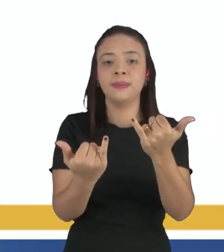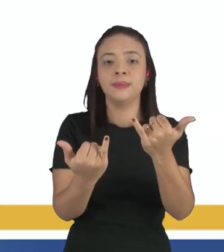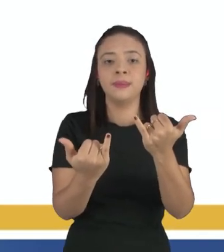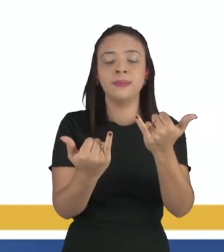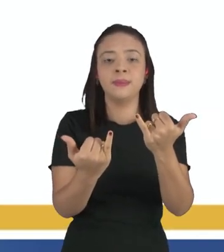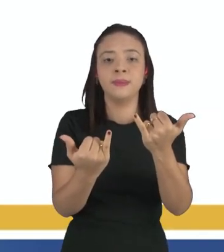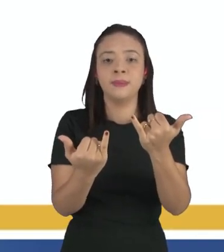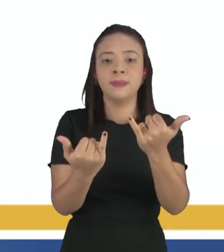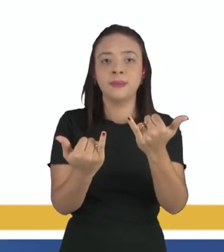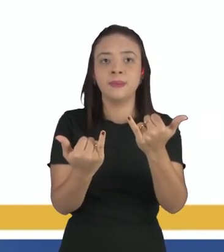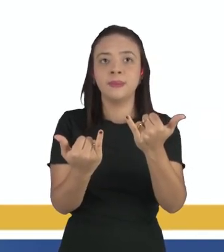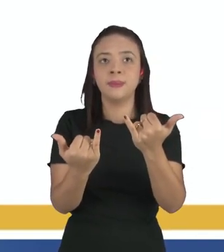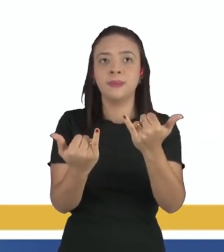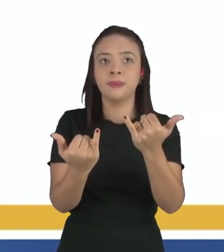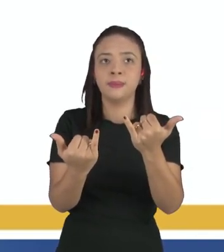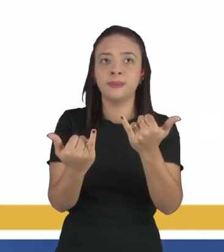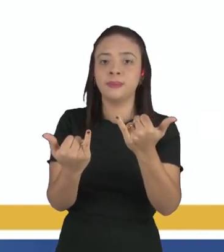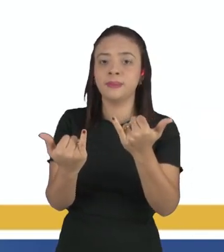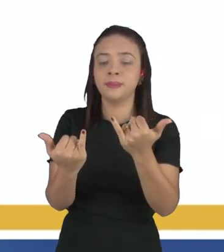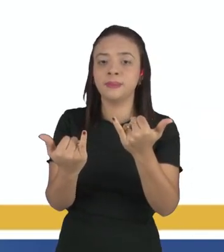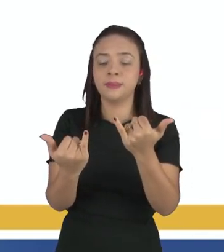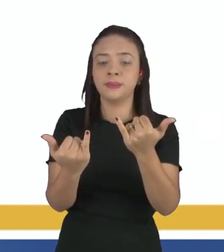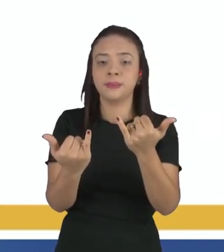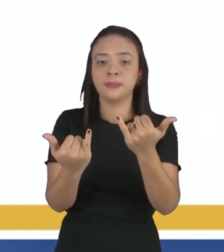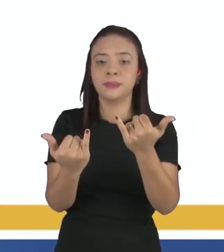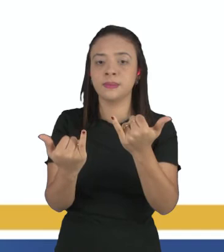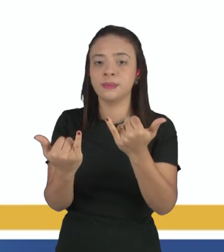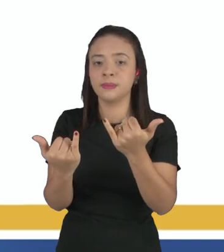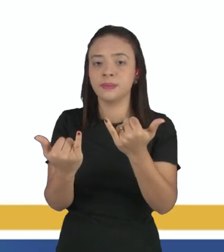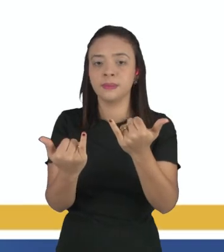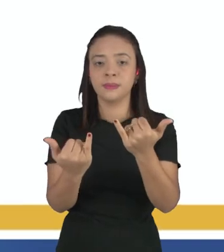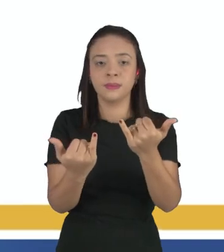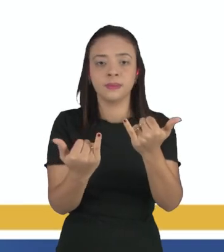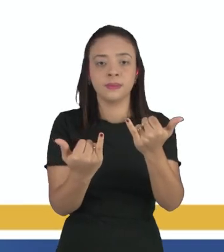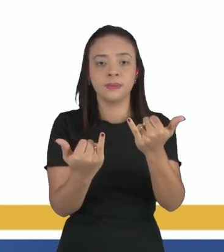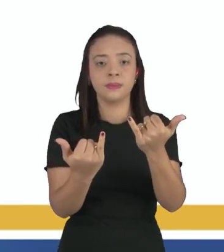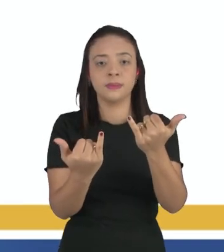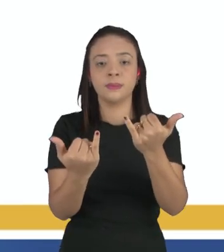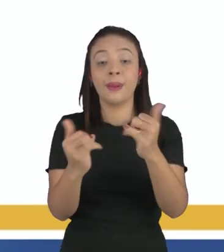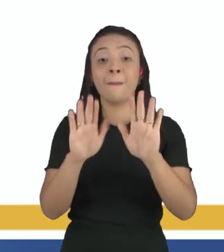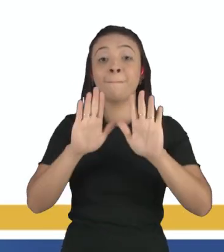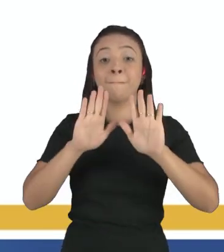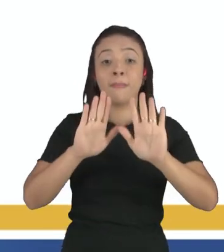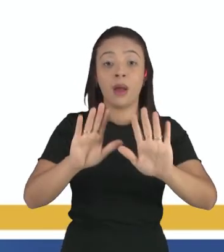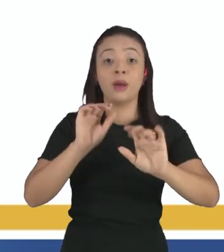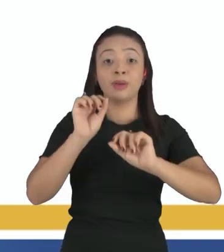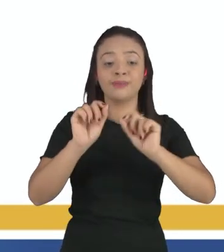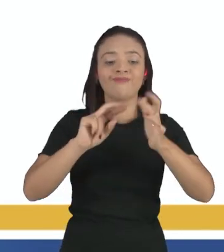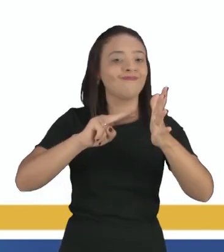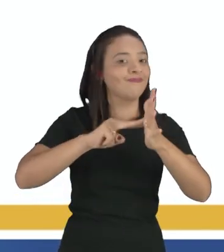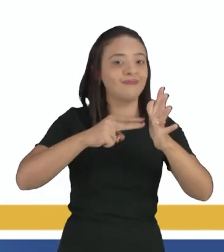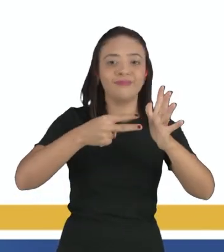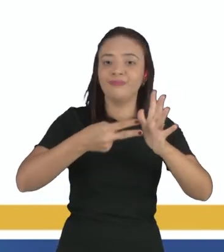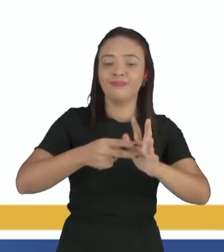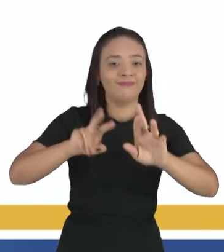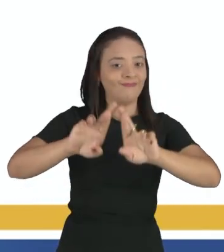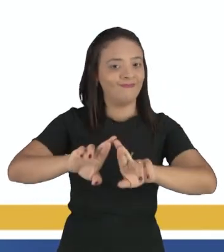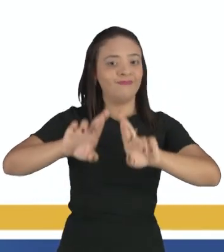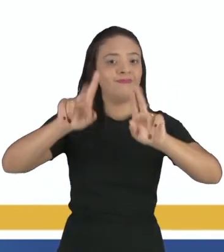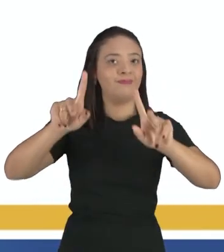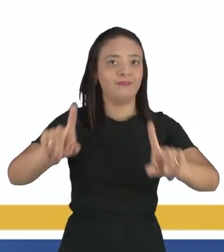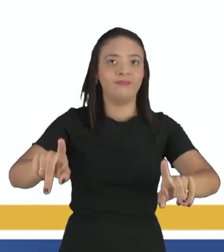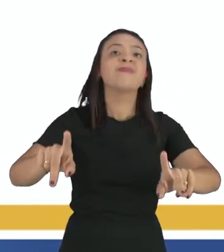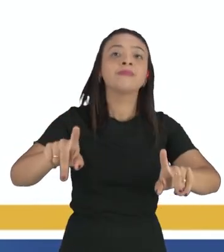o som parecido, né? Traz para nós uma similaridade. Entretanto, são sentidos completamente